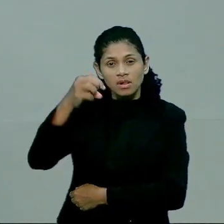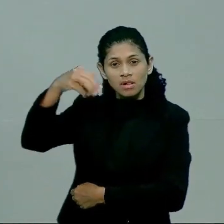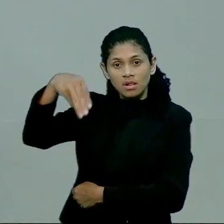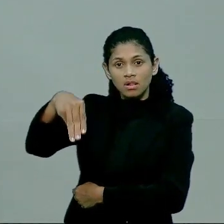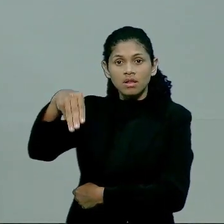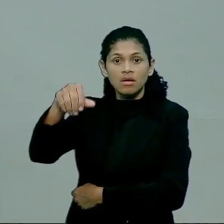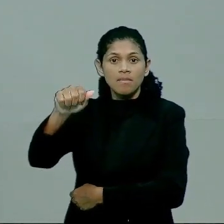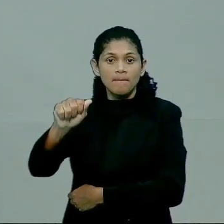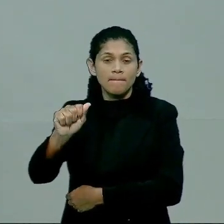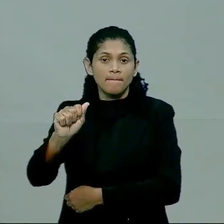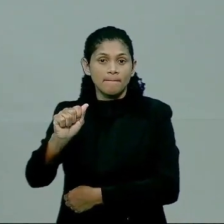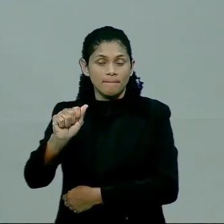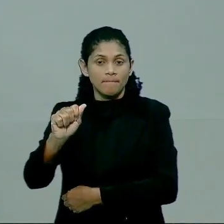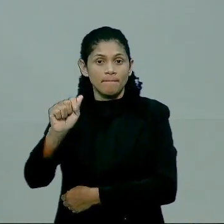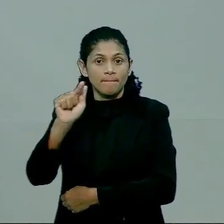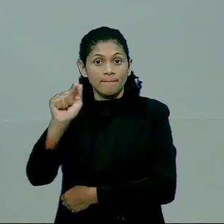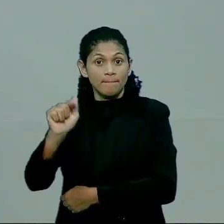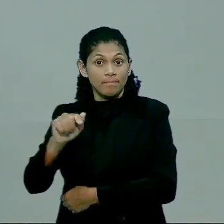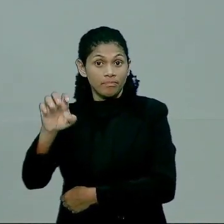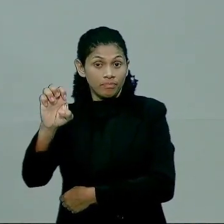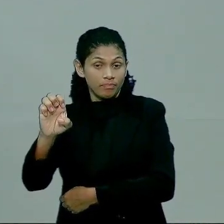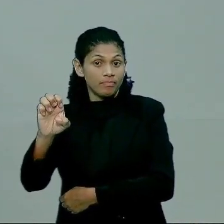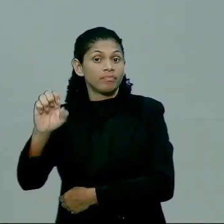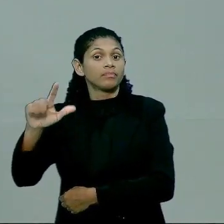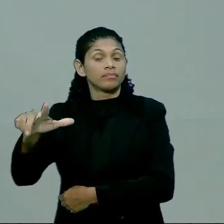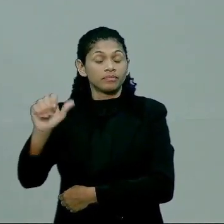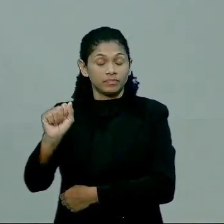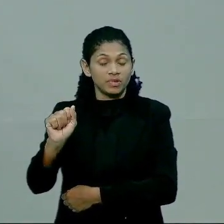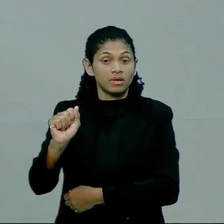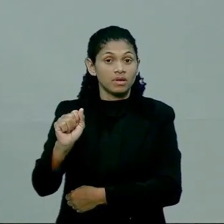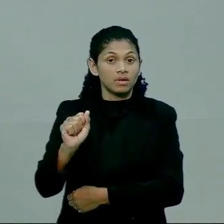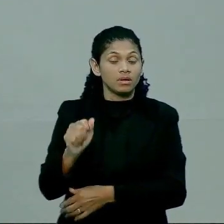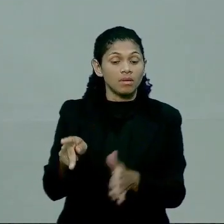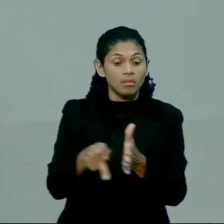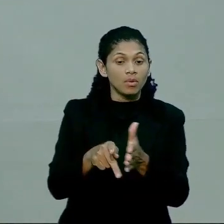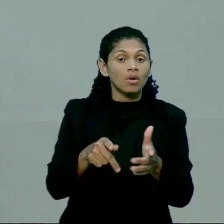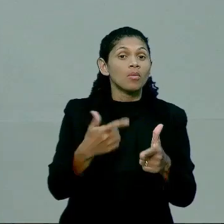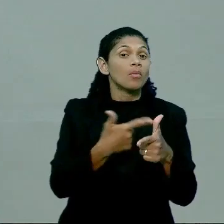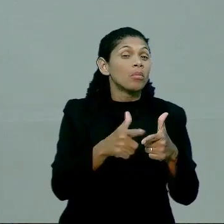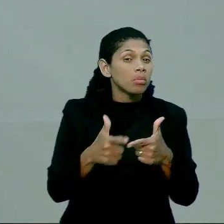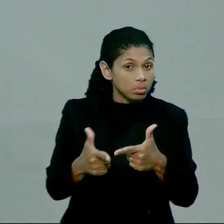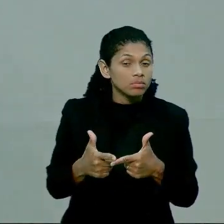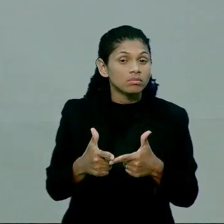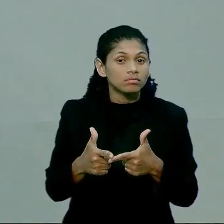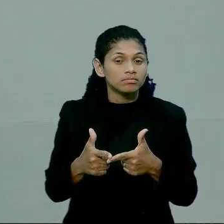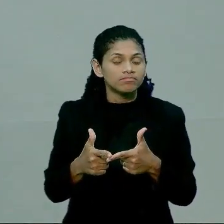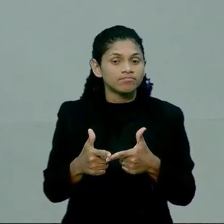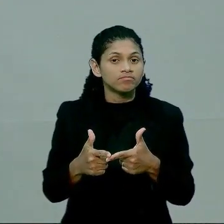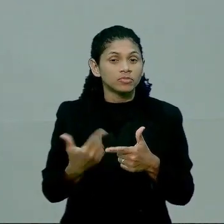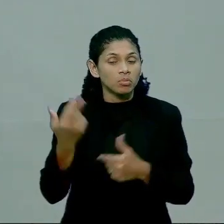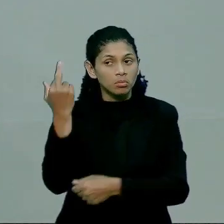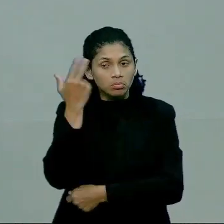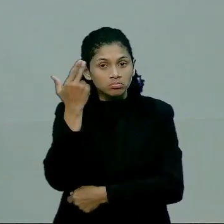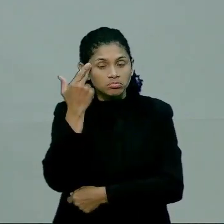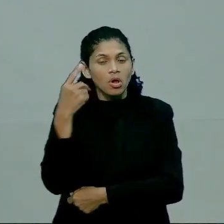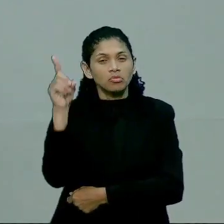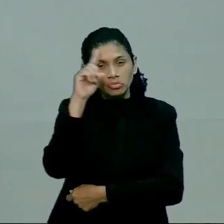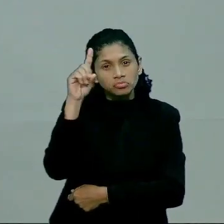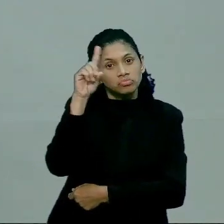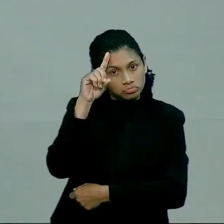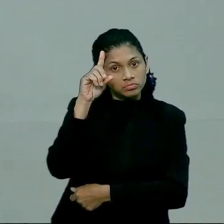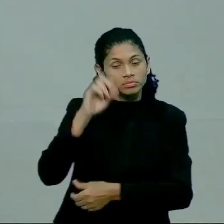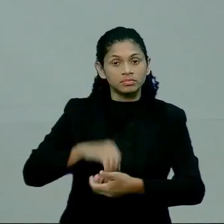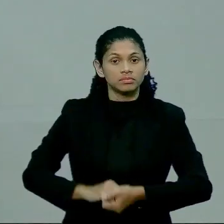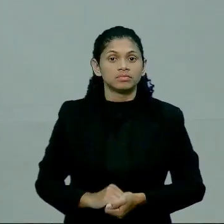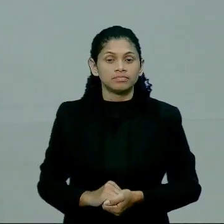na sociedade a gente pensa no meio social nos grupos sociais né são problemas comuns do cotidiano